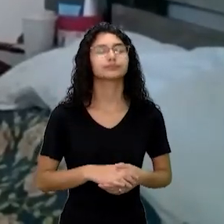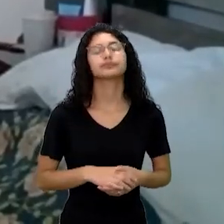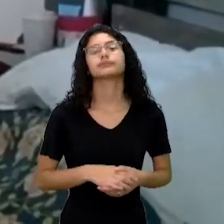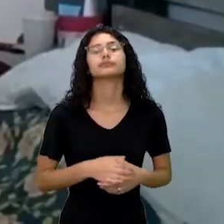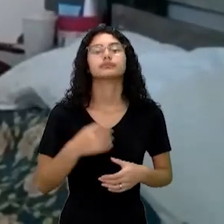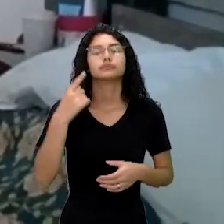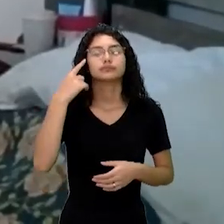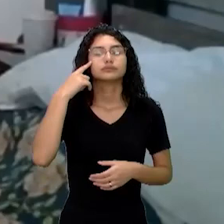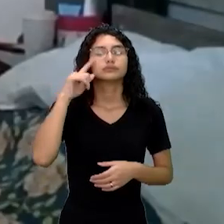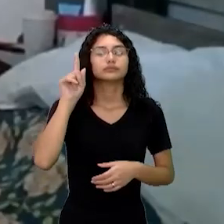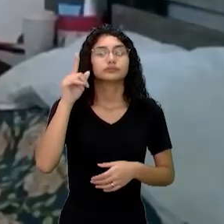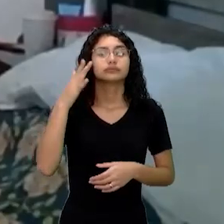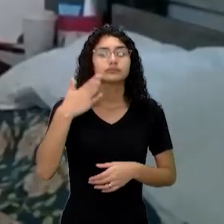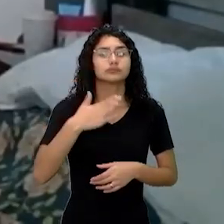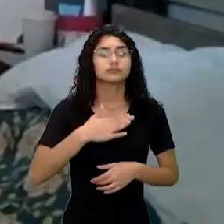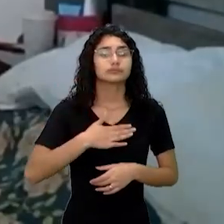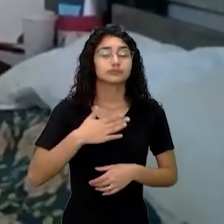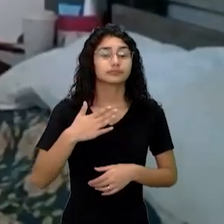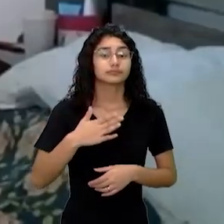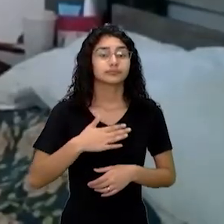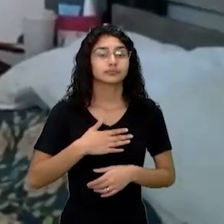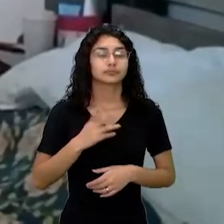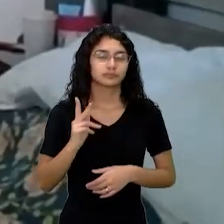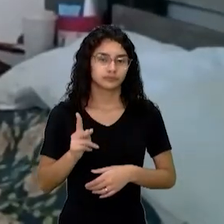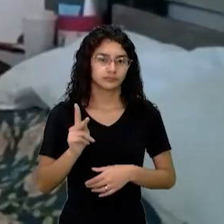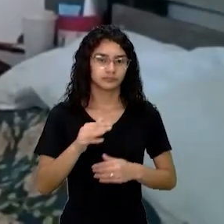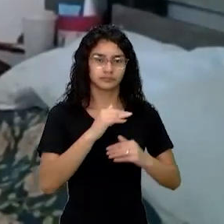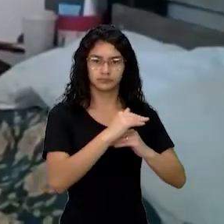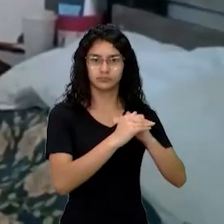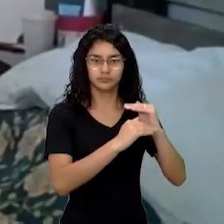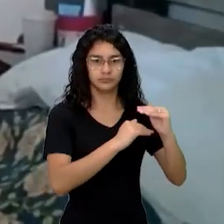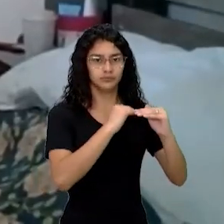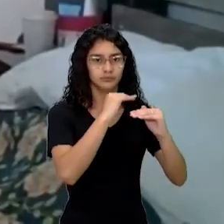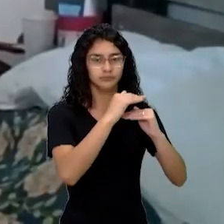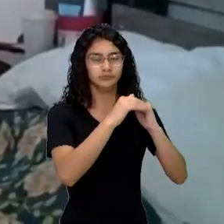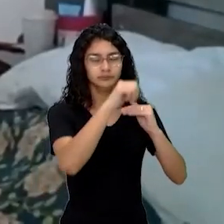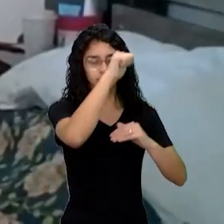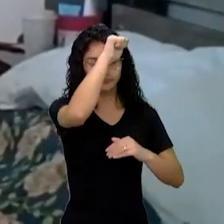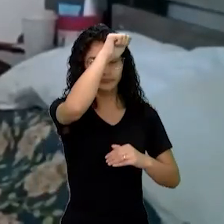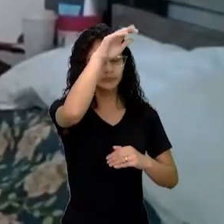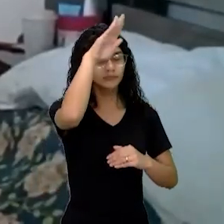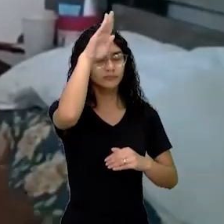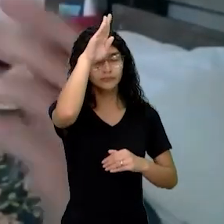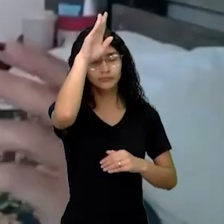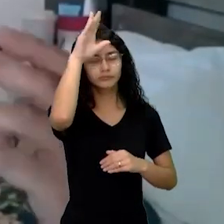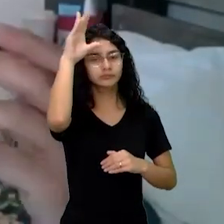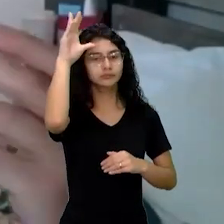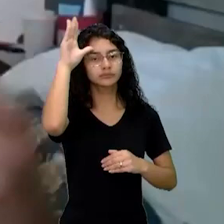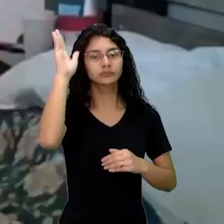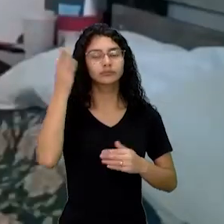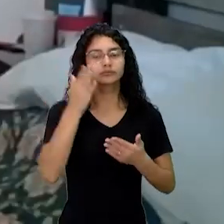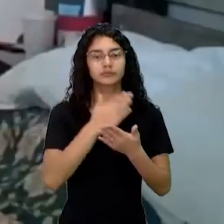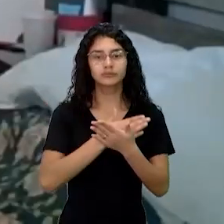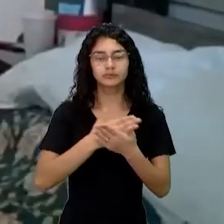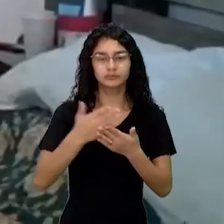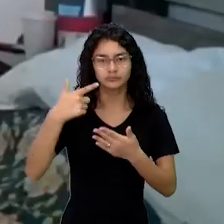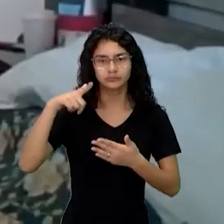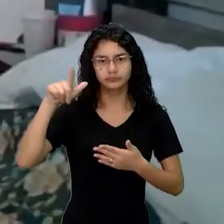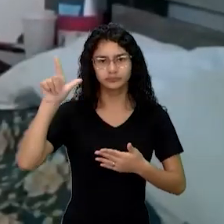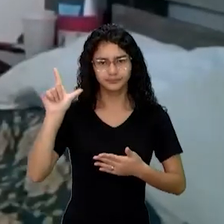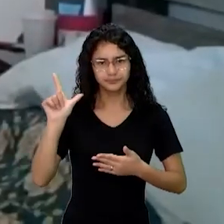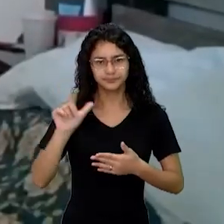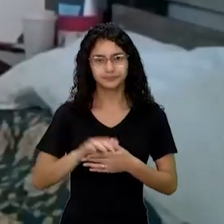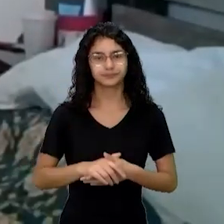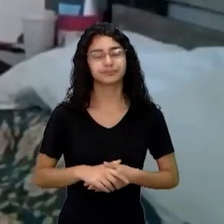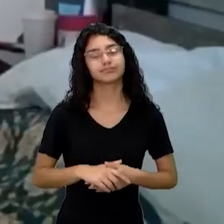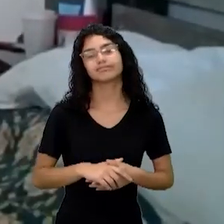minha, a minha ideia é que eu continuaria o processo, né, de alfabetização, que eu já havia começado antes,